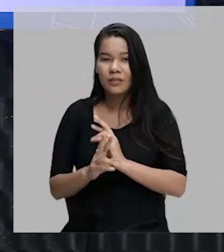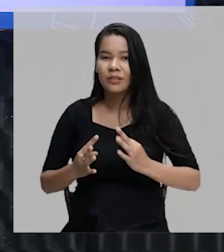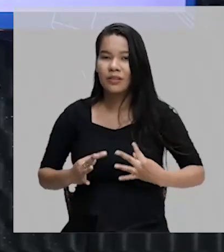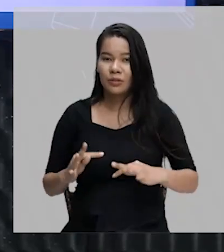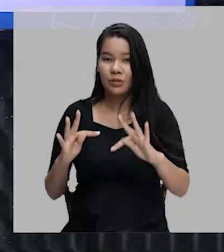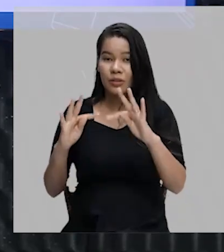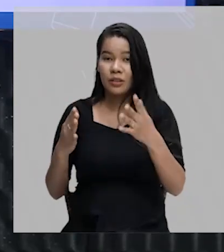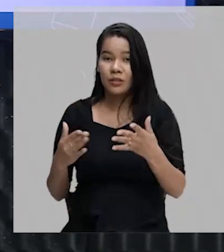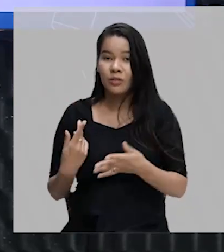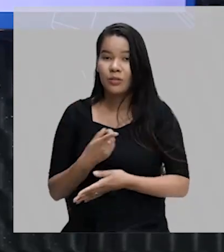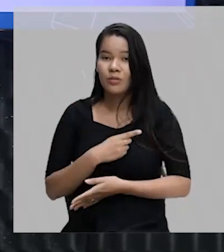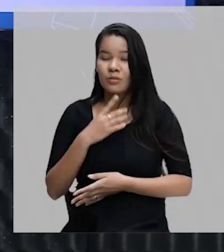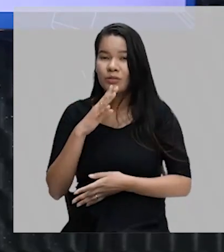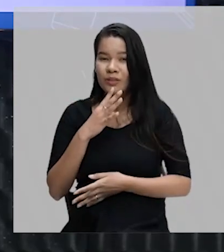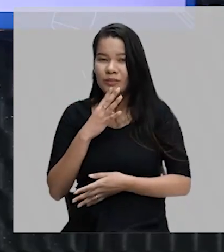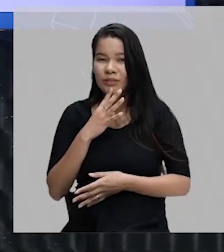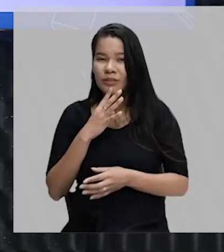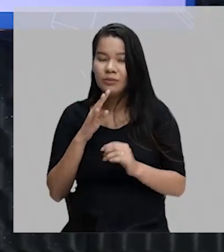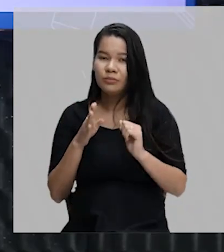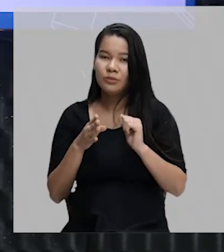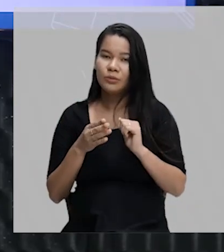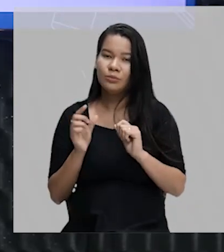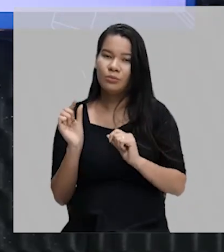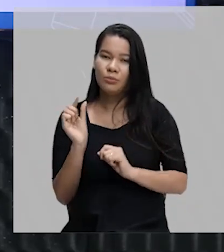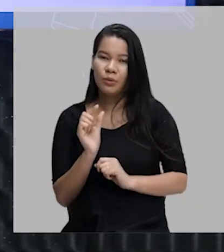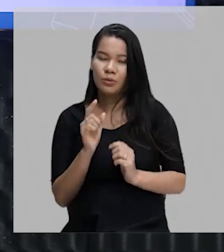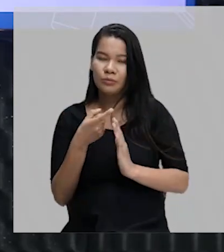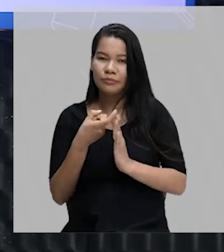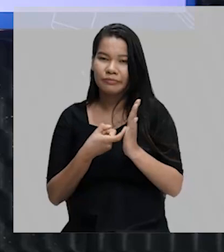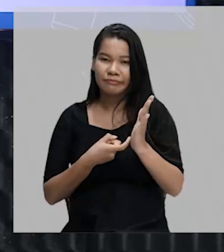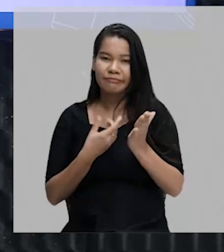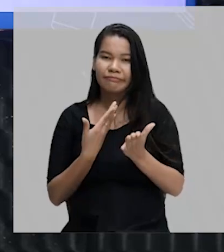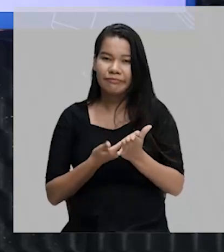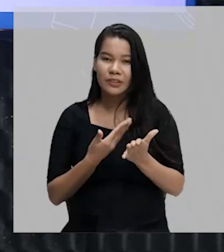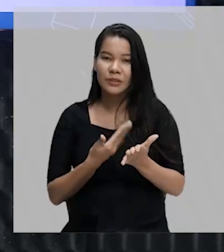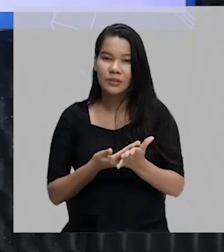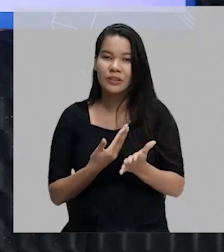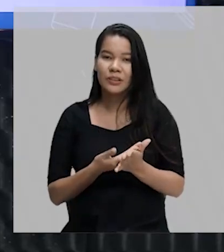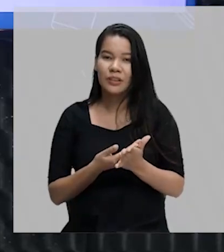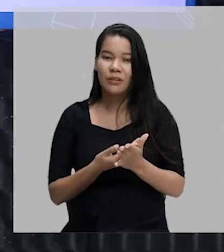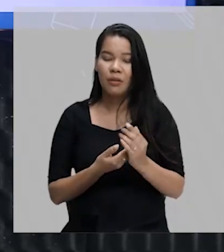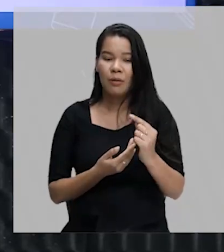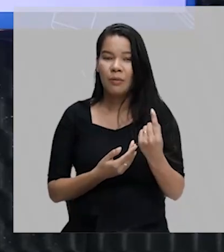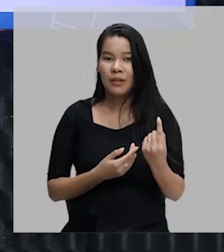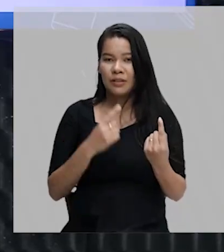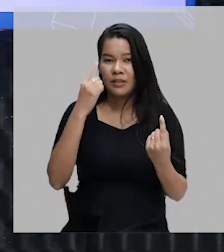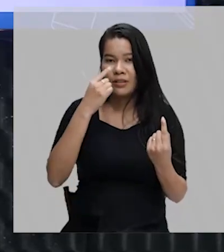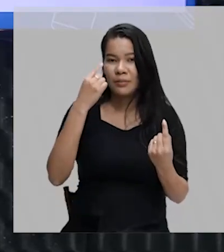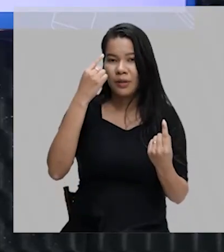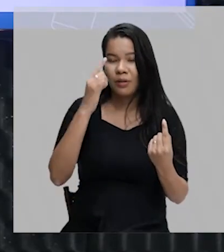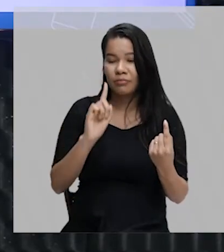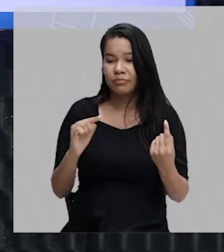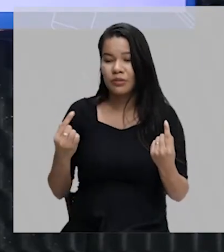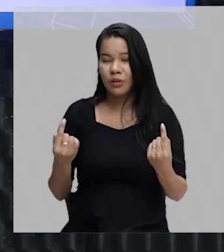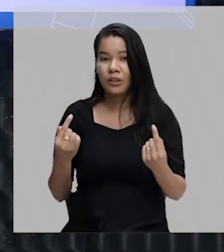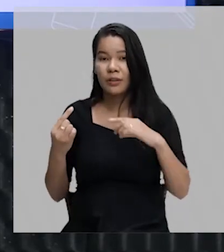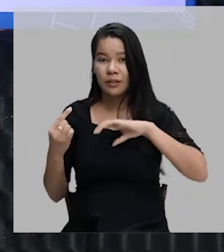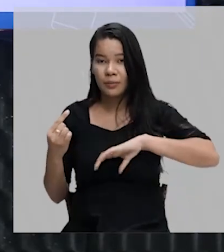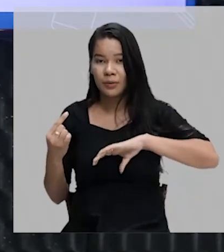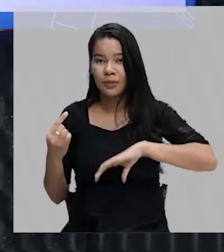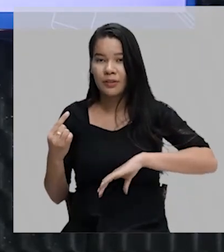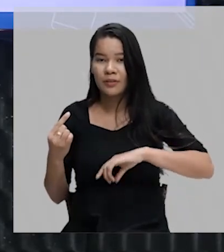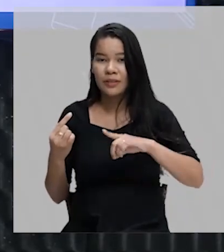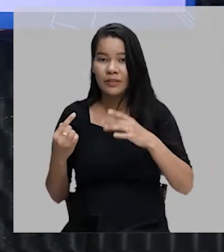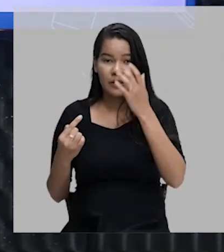um pouquinho, estudar o texto. O texto está uma parte em espanhol e a outra parte em português, para facilitar a